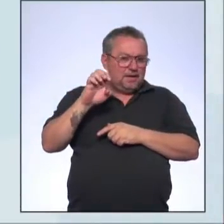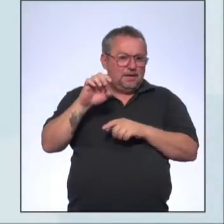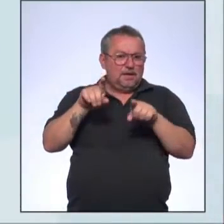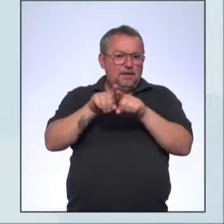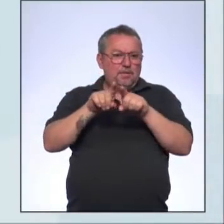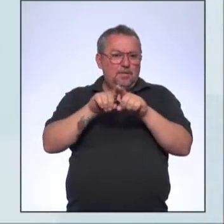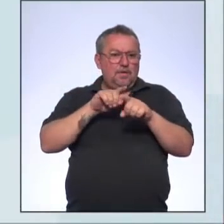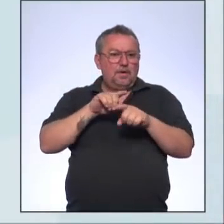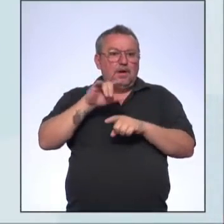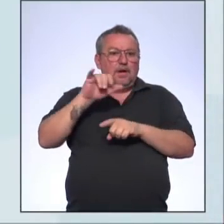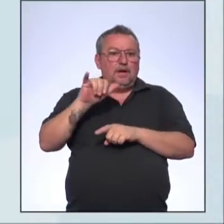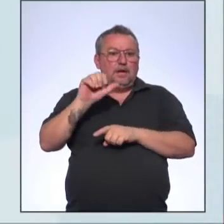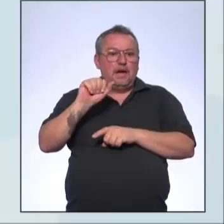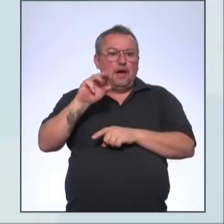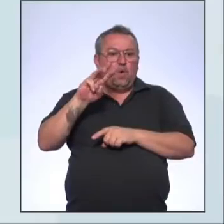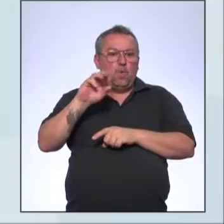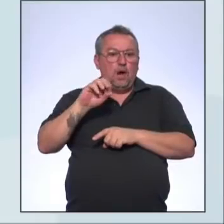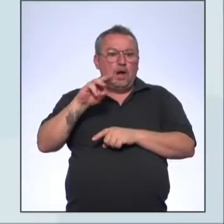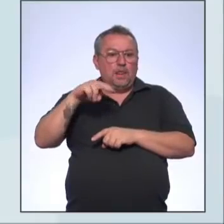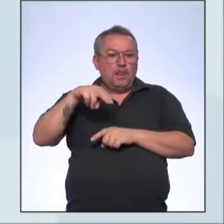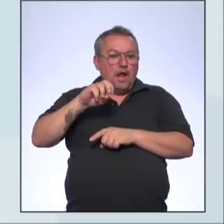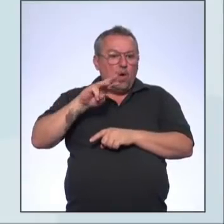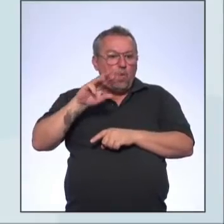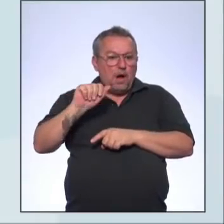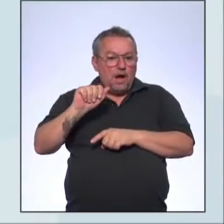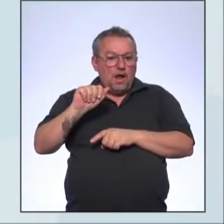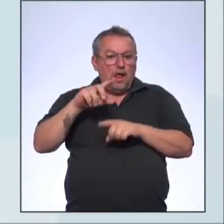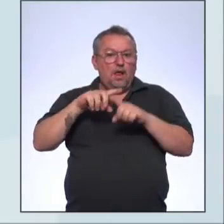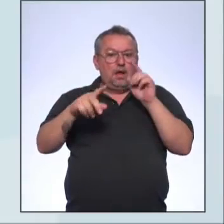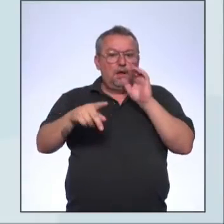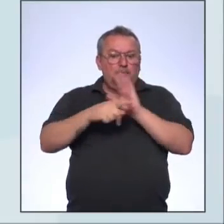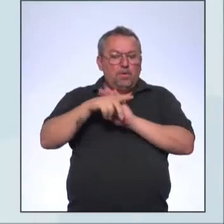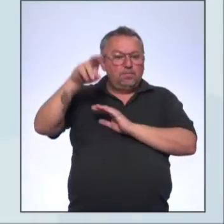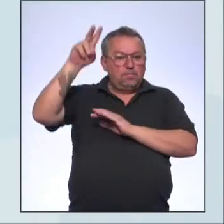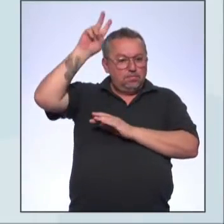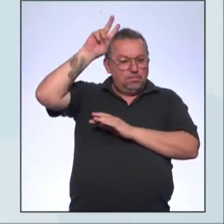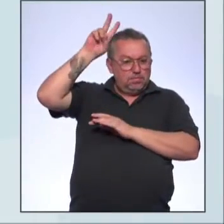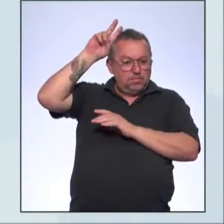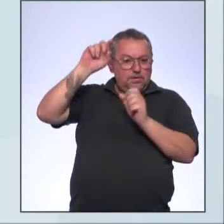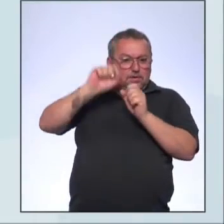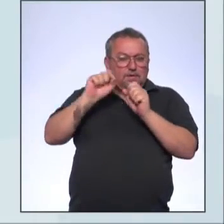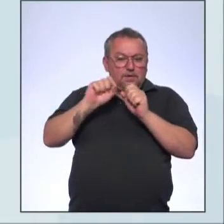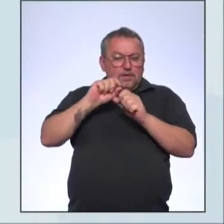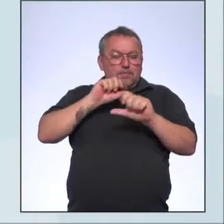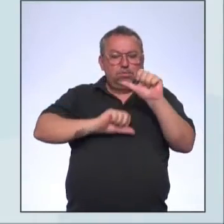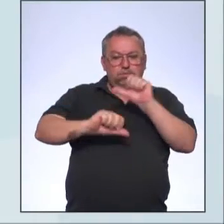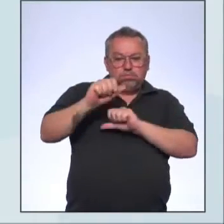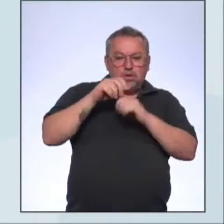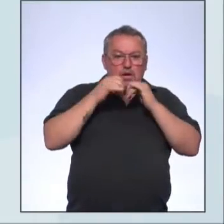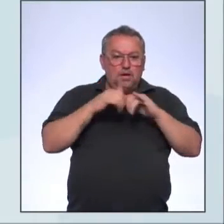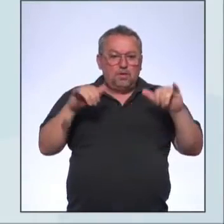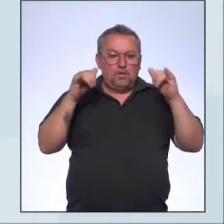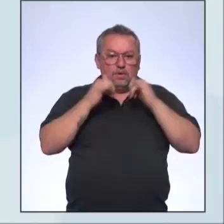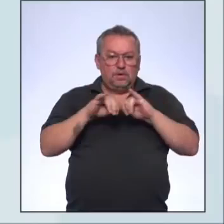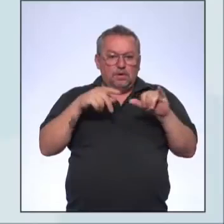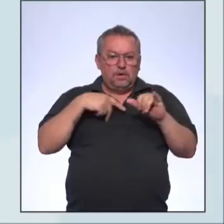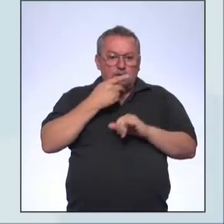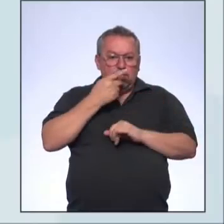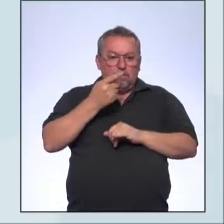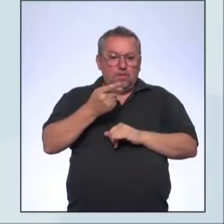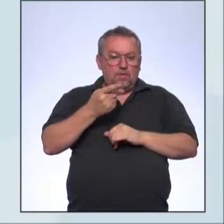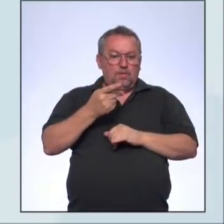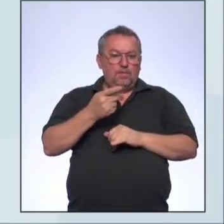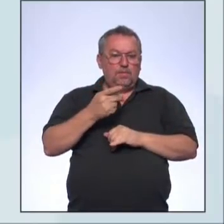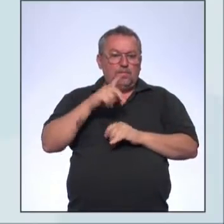Yawanawa, para gravar algumas canções tradicionais indígenas e fazer um remix eletrônico. Ele diz que para ele foi